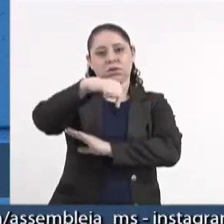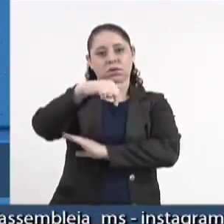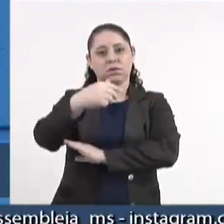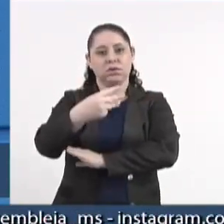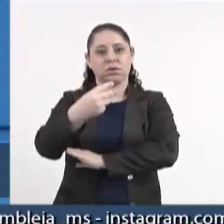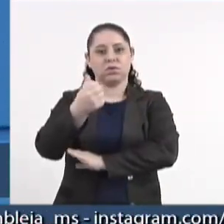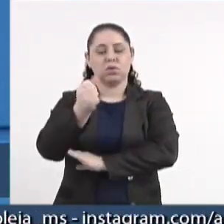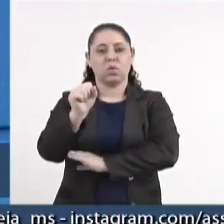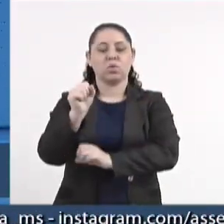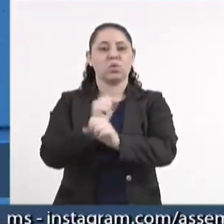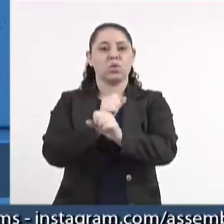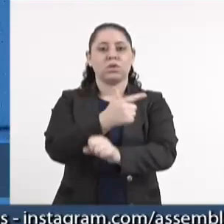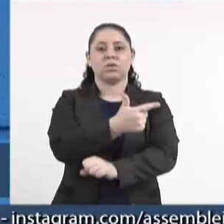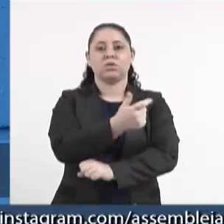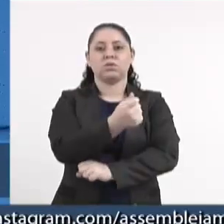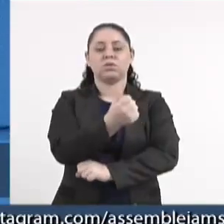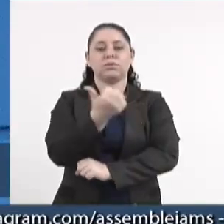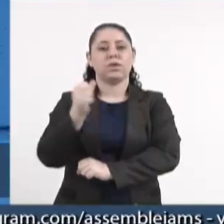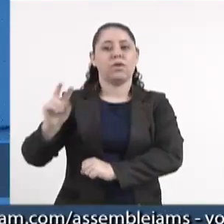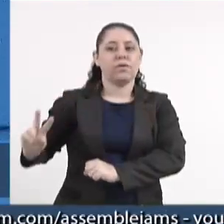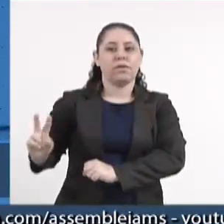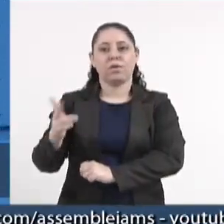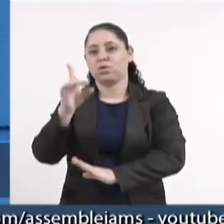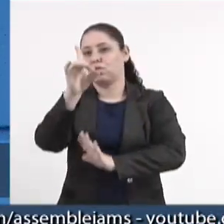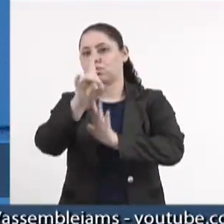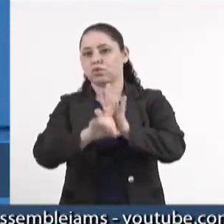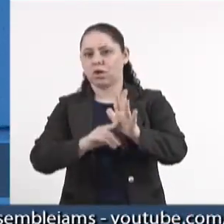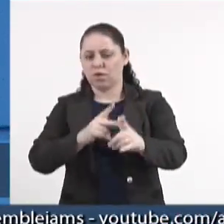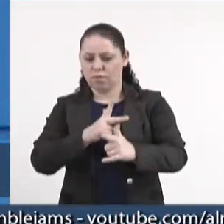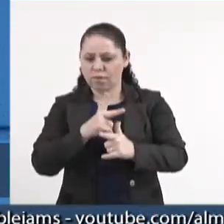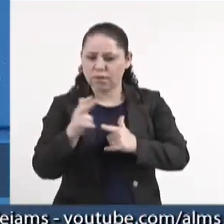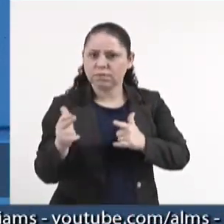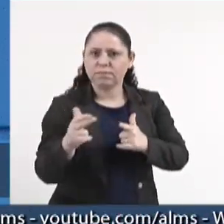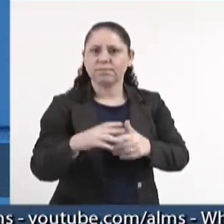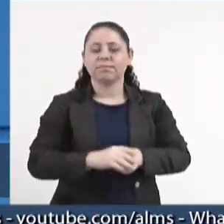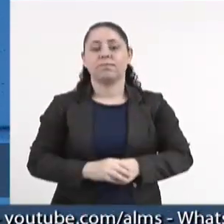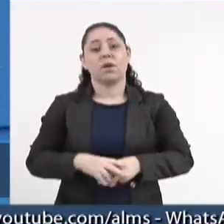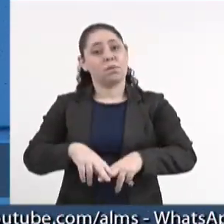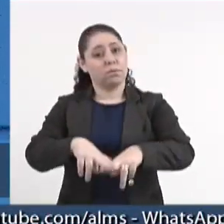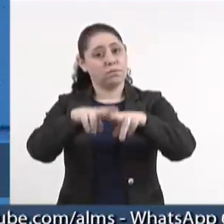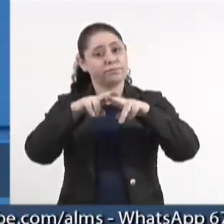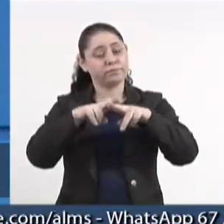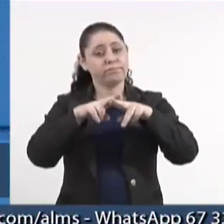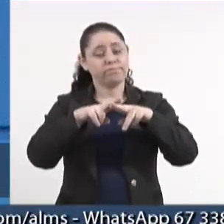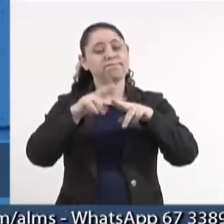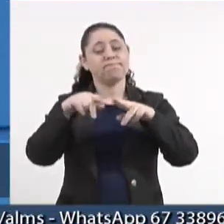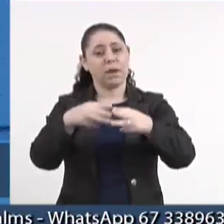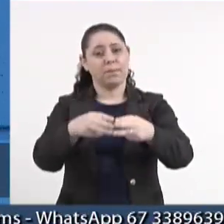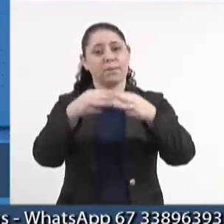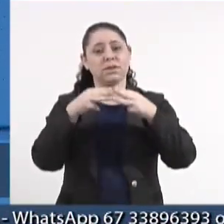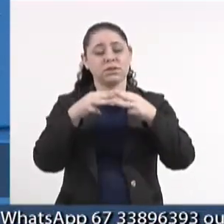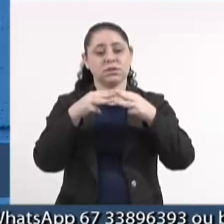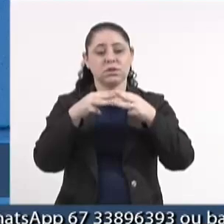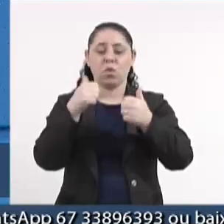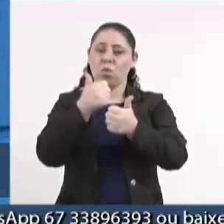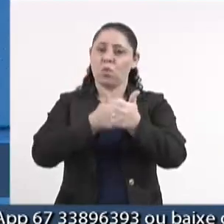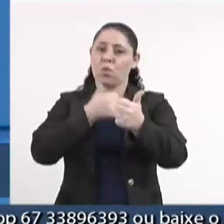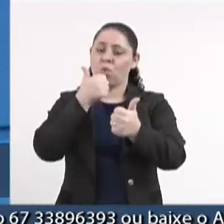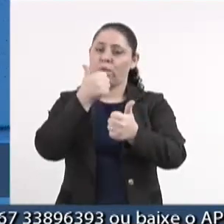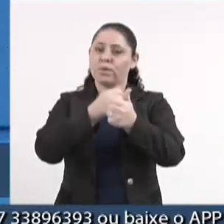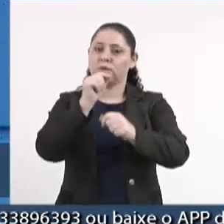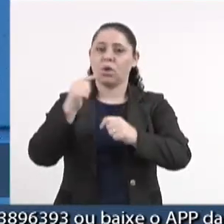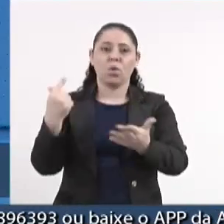11.738, de 2008, e a valorização dos direitos conquistados. Portanto, essa moção reafirma